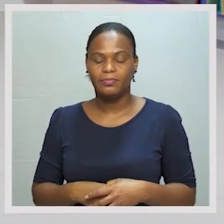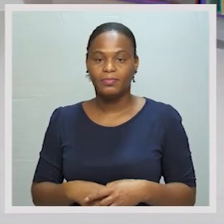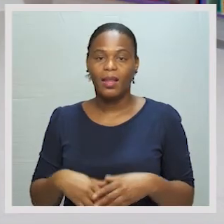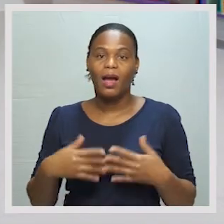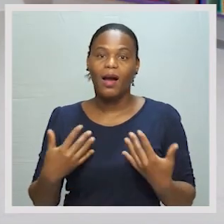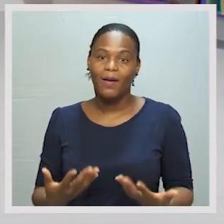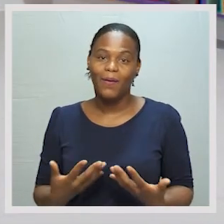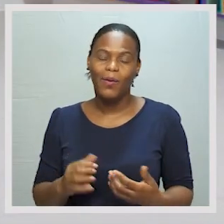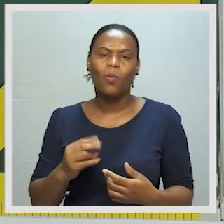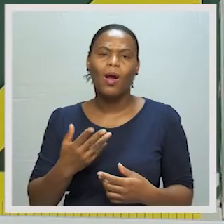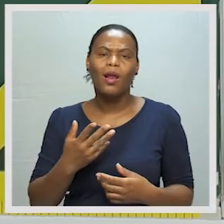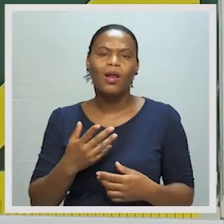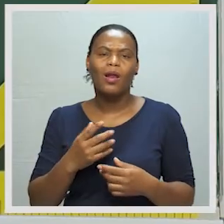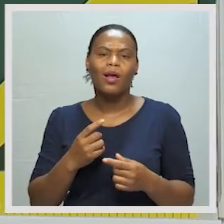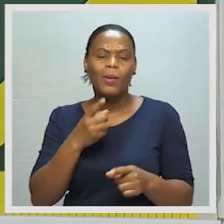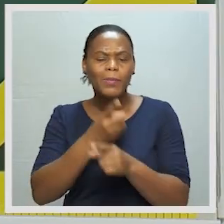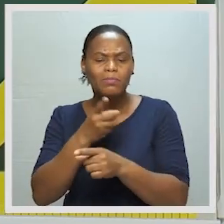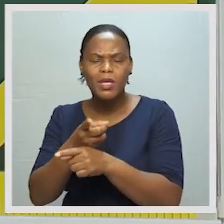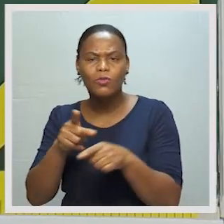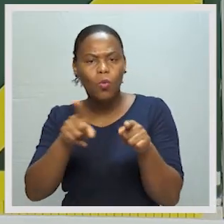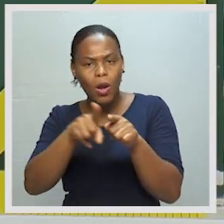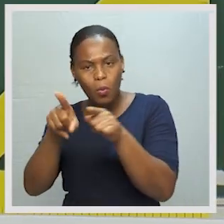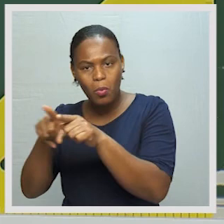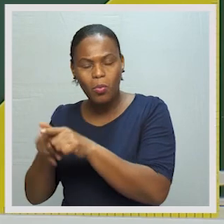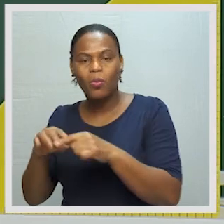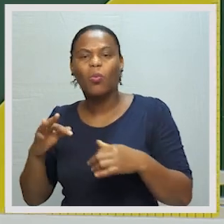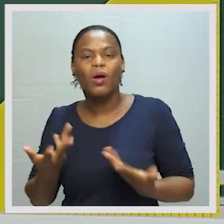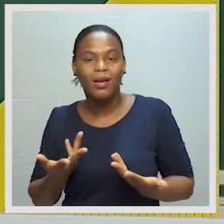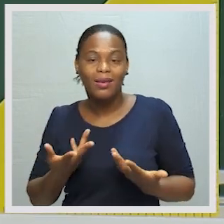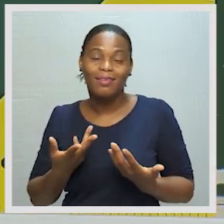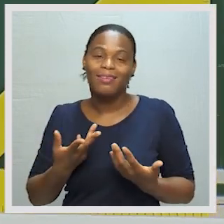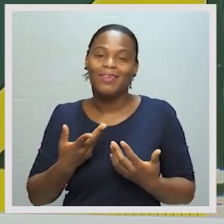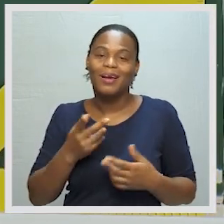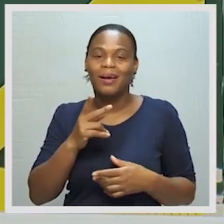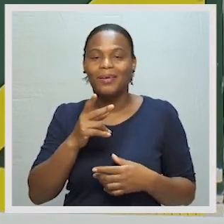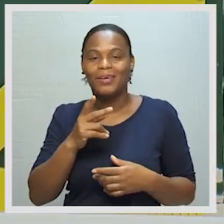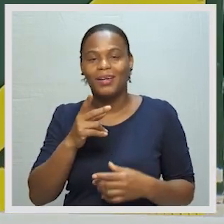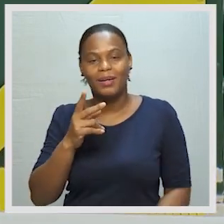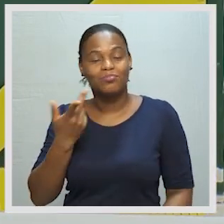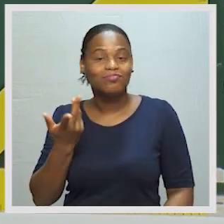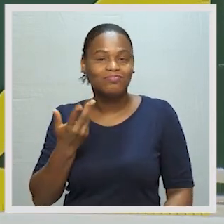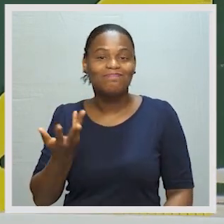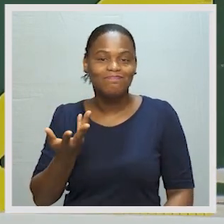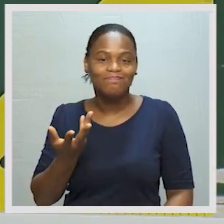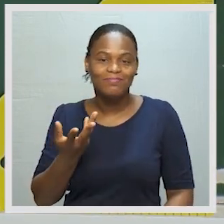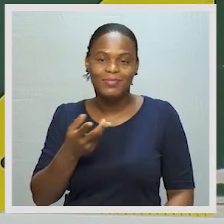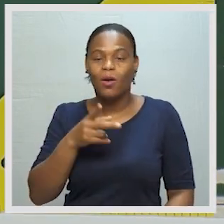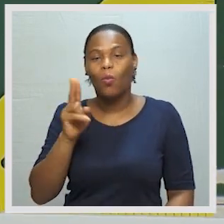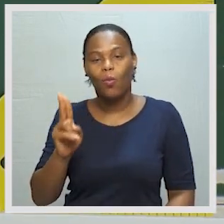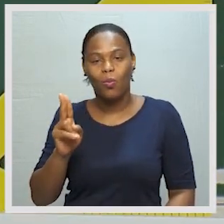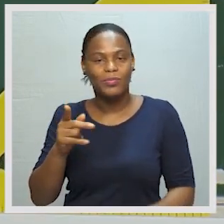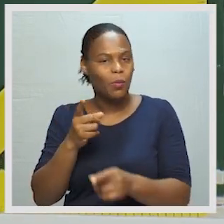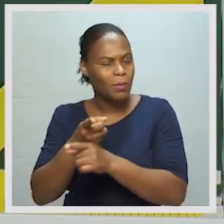o fator comum entre eles é a variável